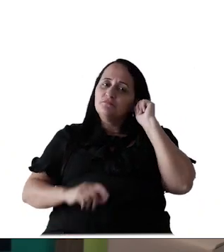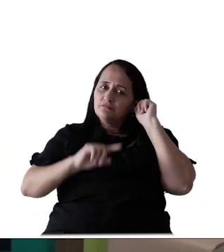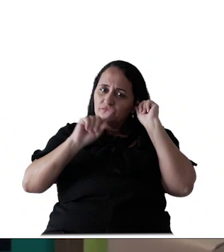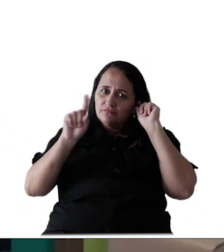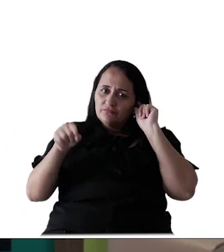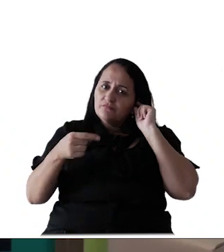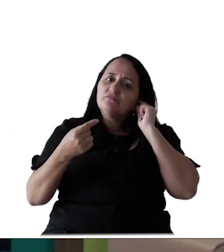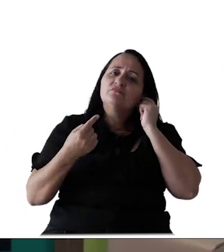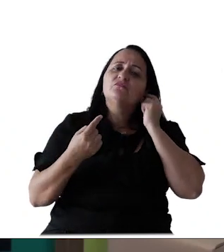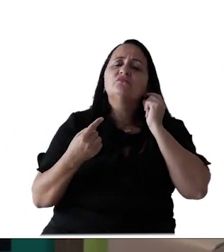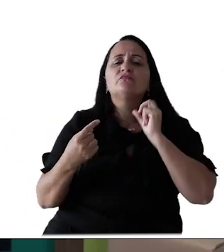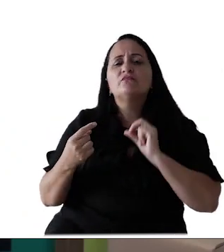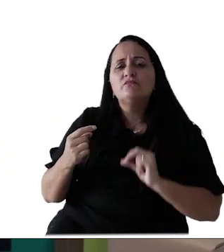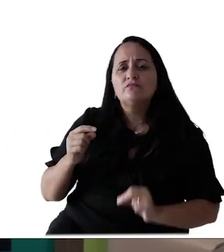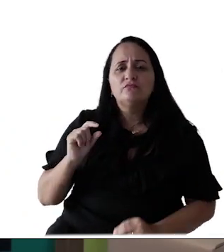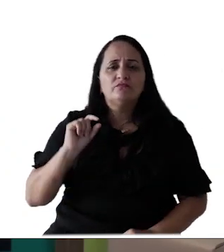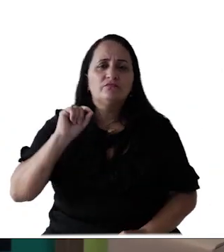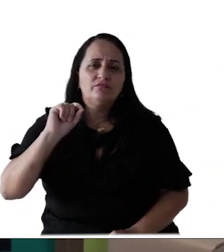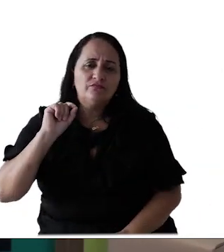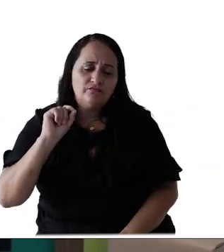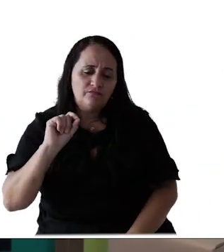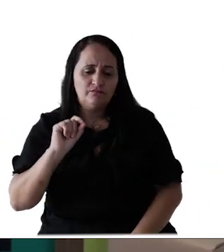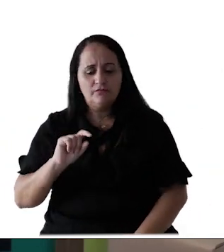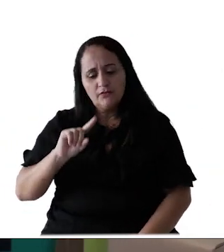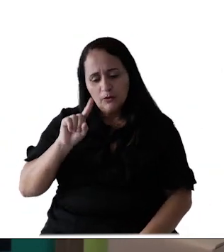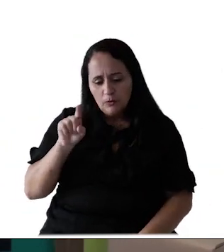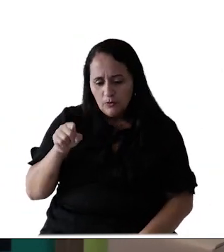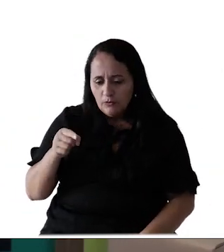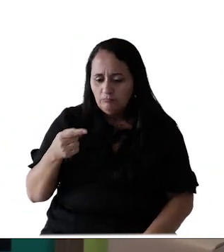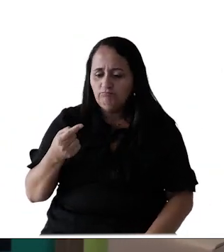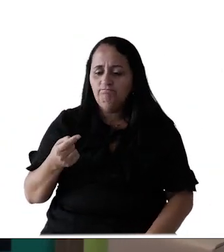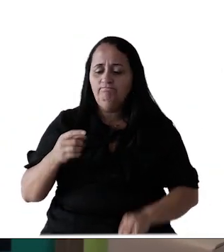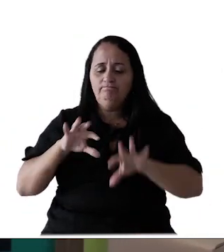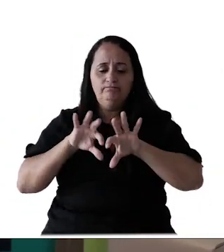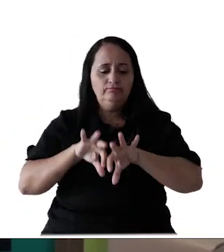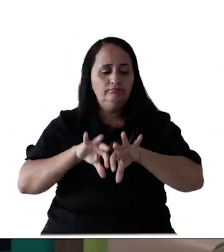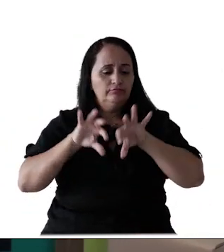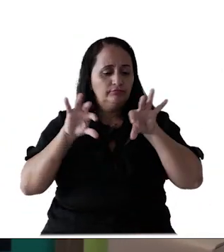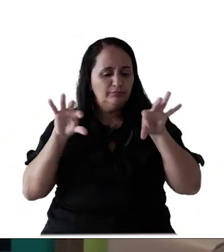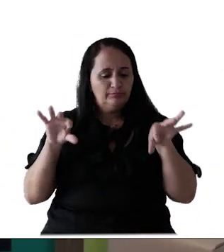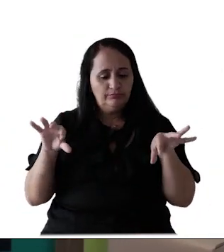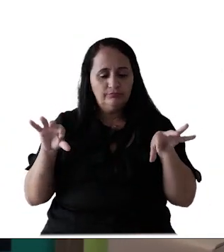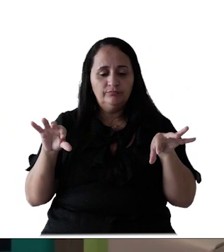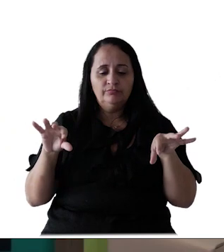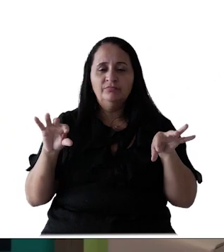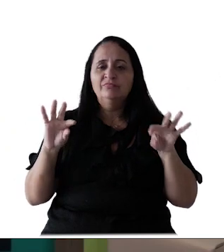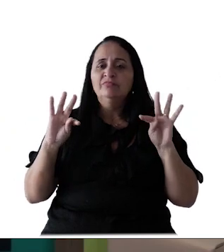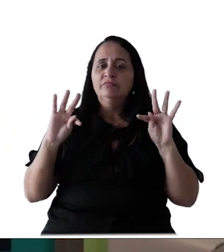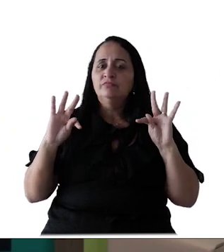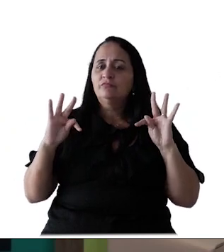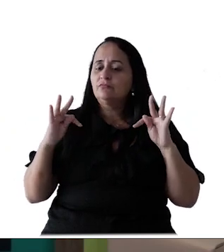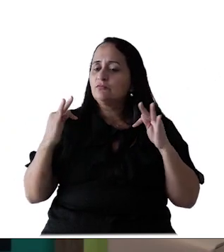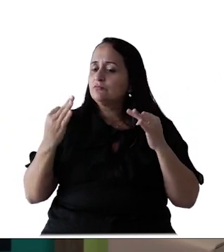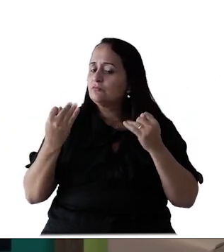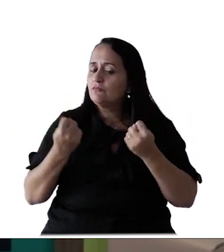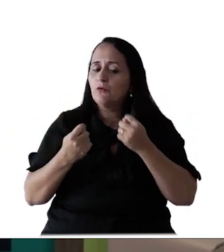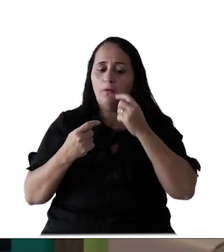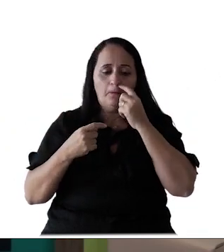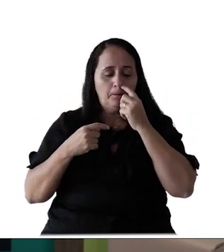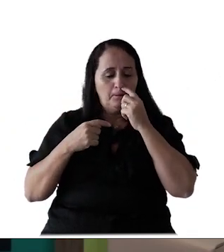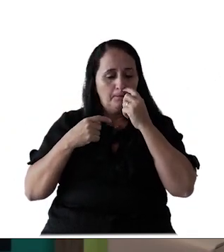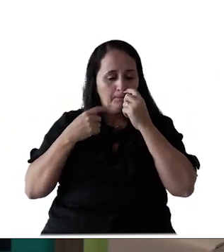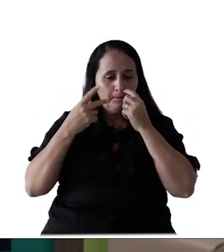vírgula. Isso mesmo, a vírgula separou todo o texto, toda a fala